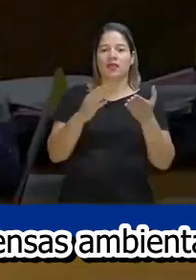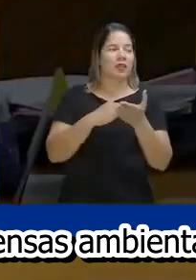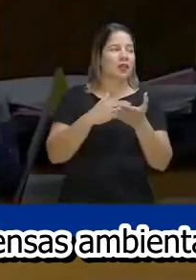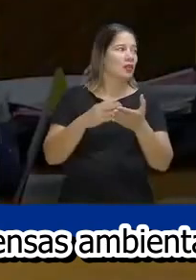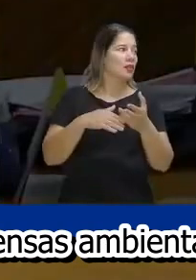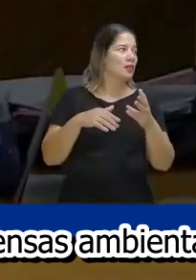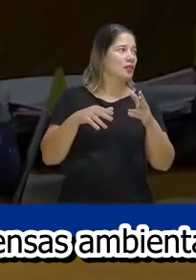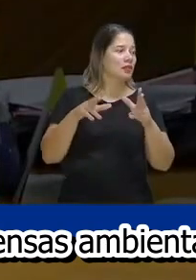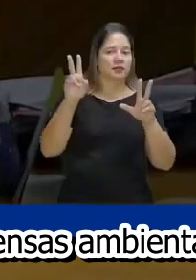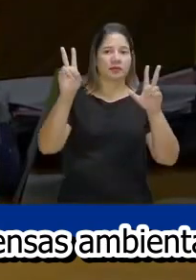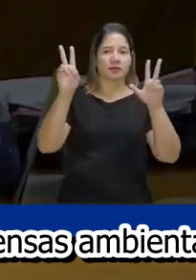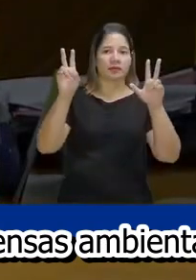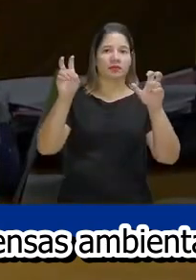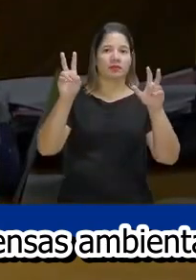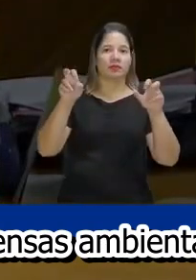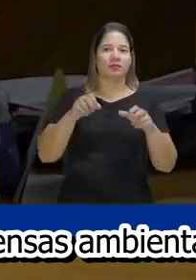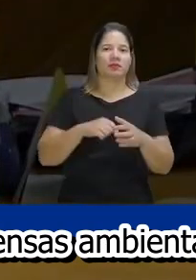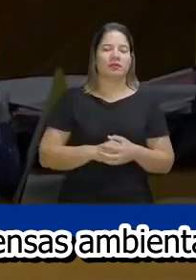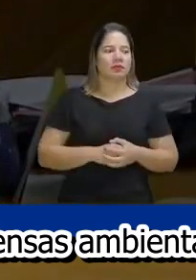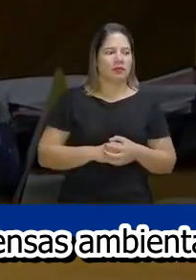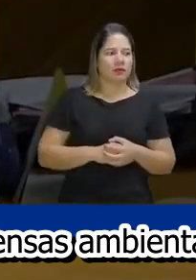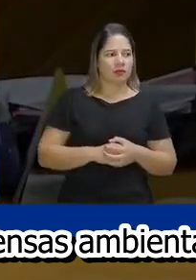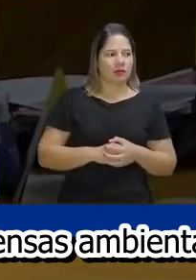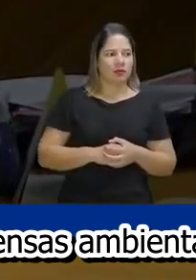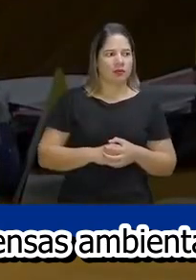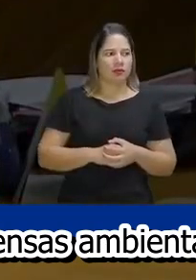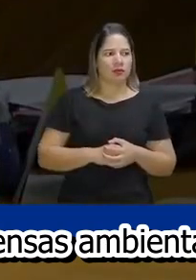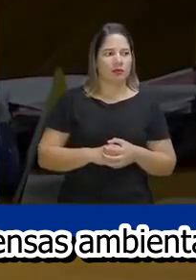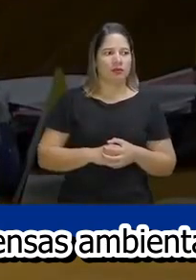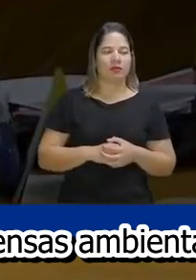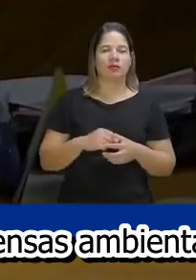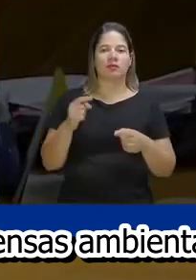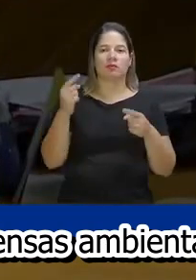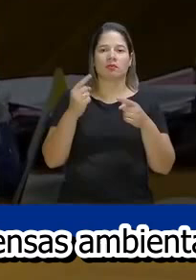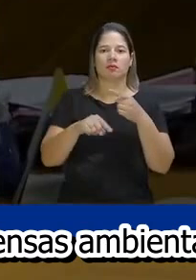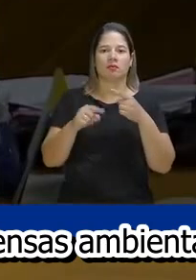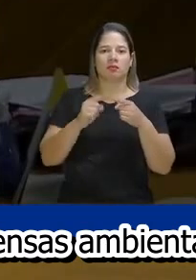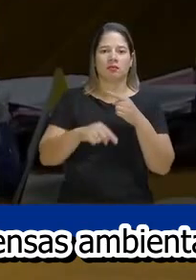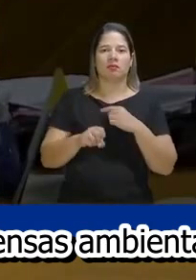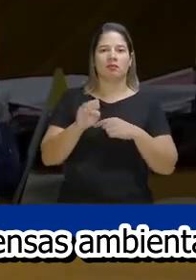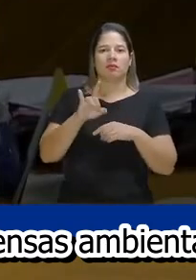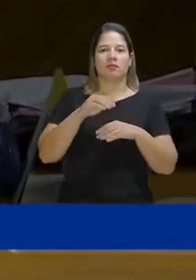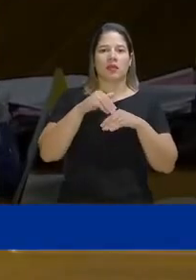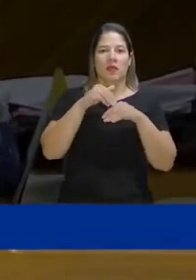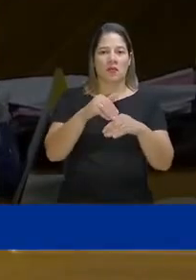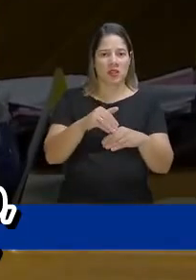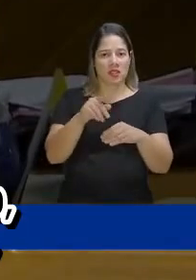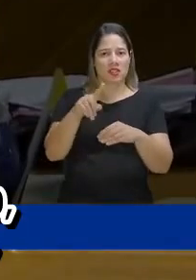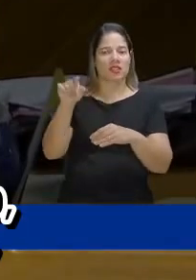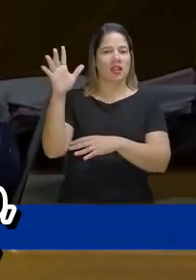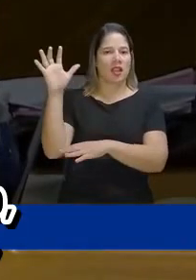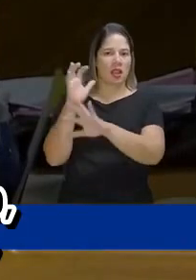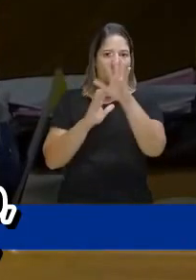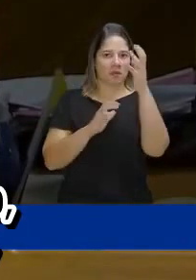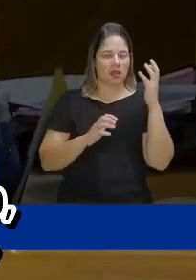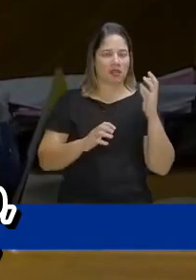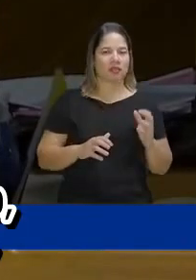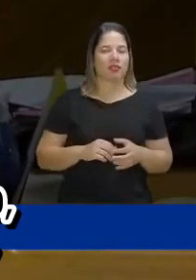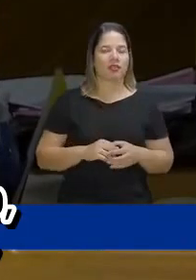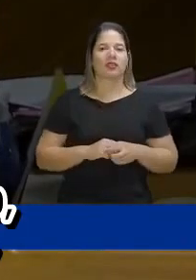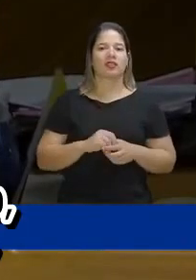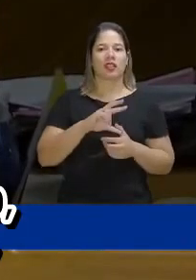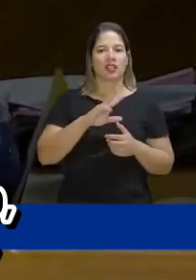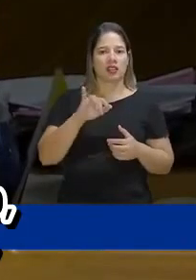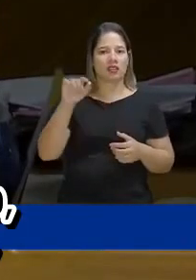título A Inaplicabilidade do Direito ao Esquecimento às Ofensas Ambientais. Será, repito, aqui no auditório